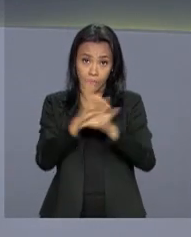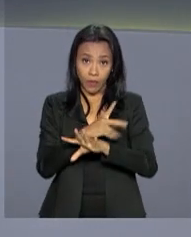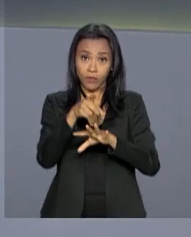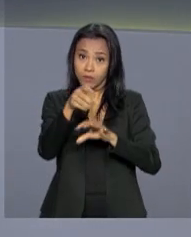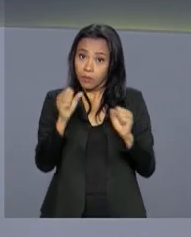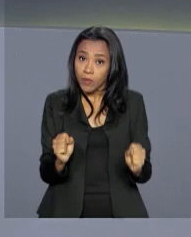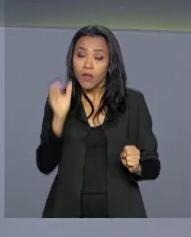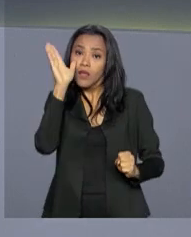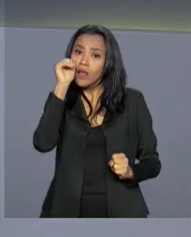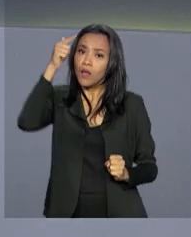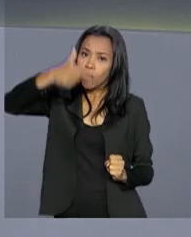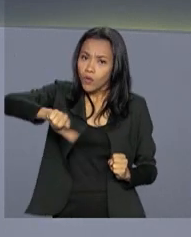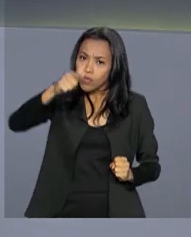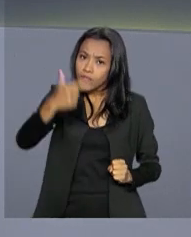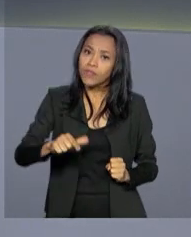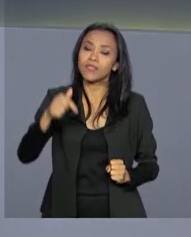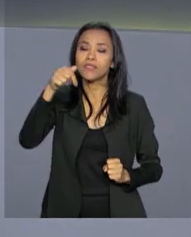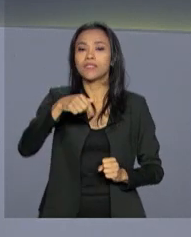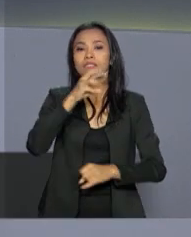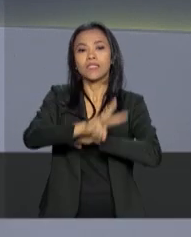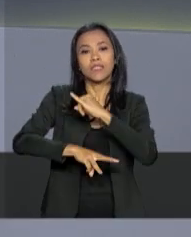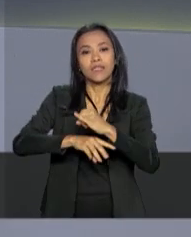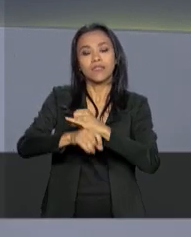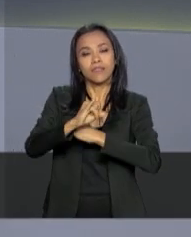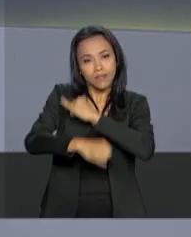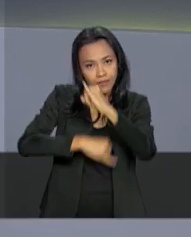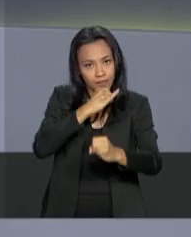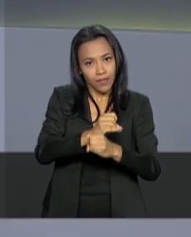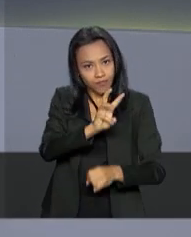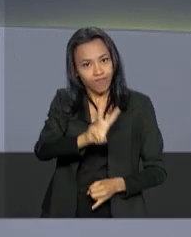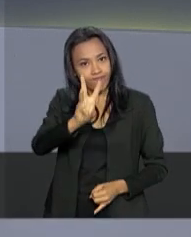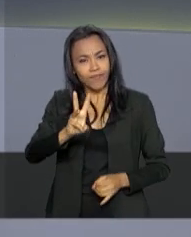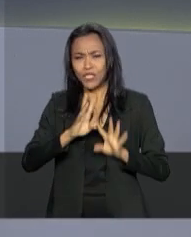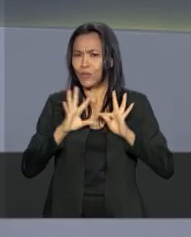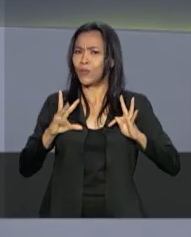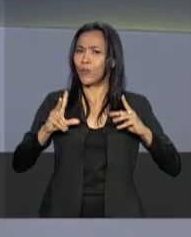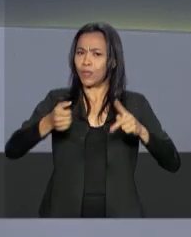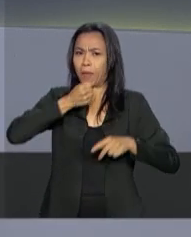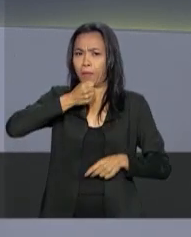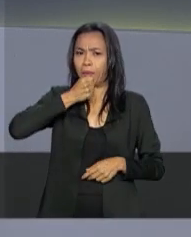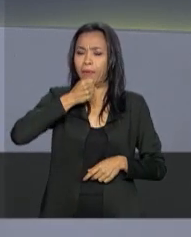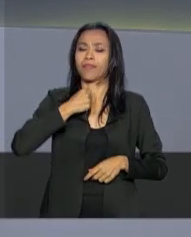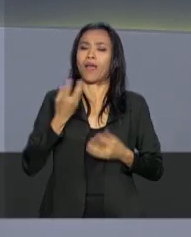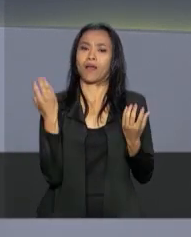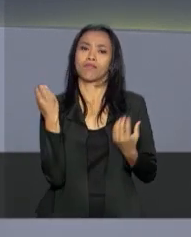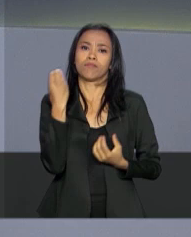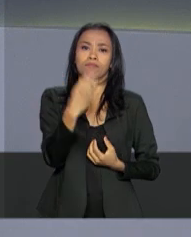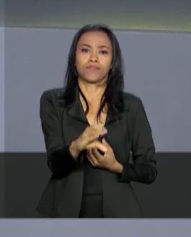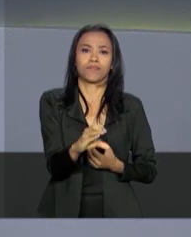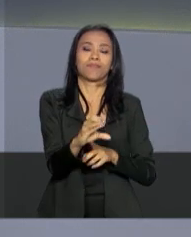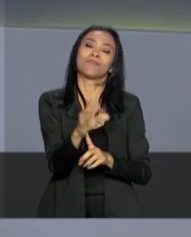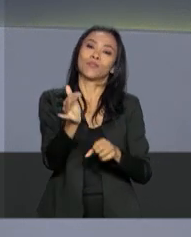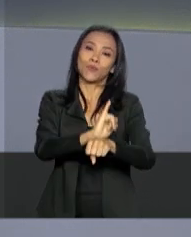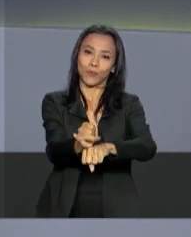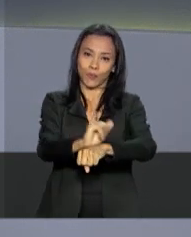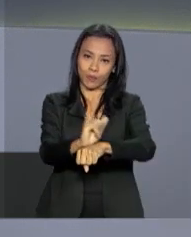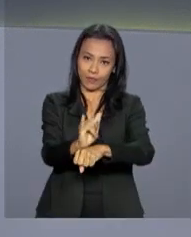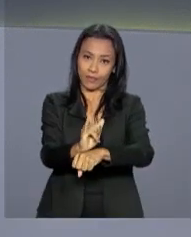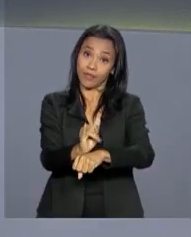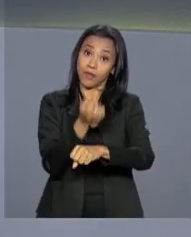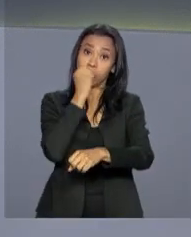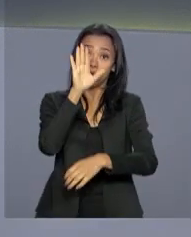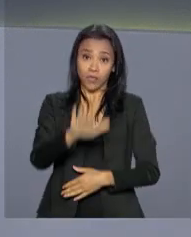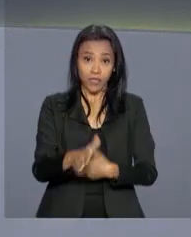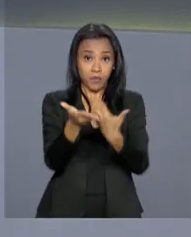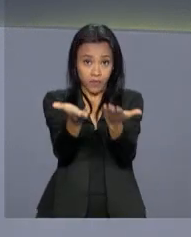acompanha a programação ao vivo pelo site da nbr e todas as reportagens estão disponíveis em nosso canal no youtube uma